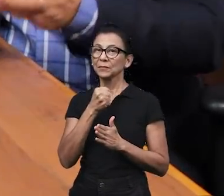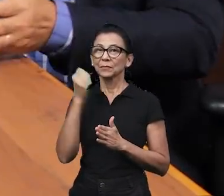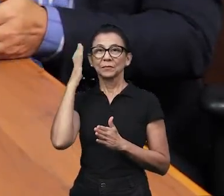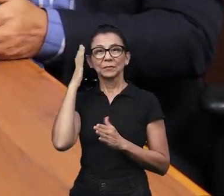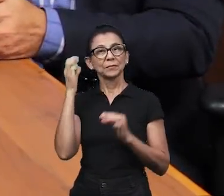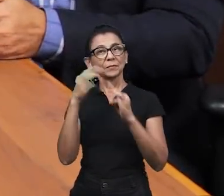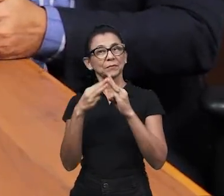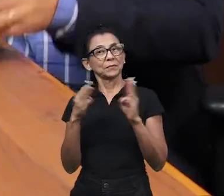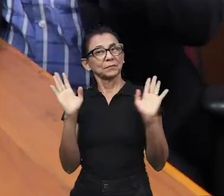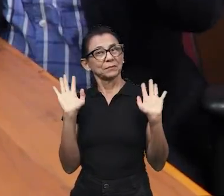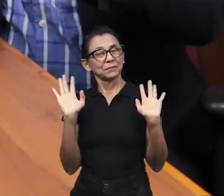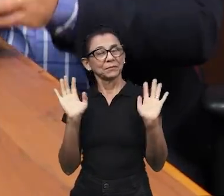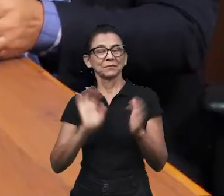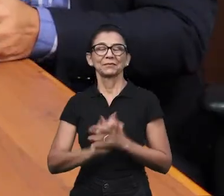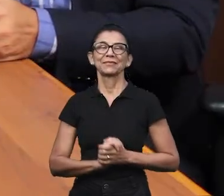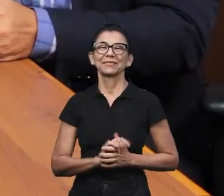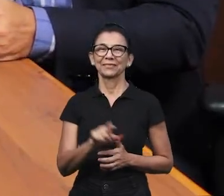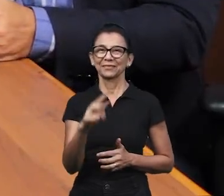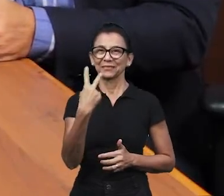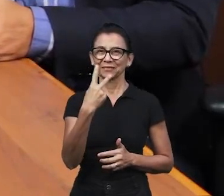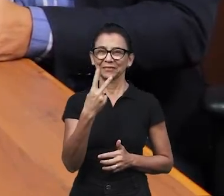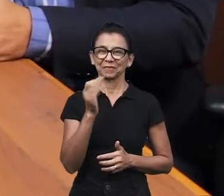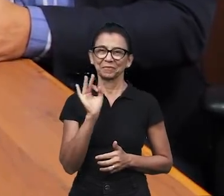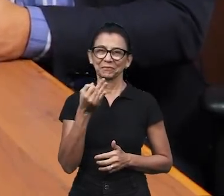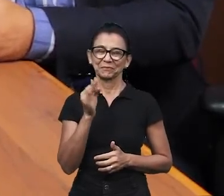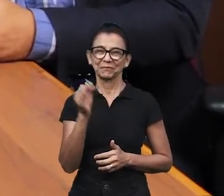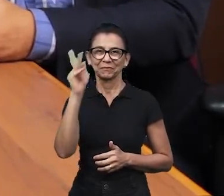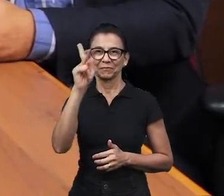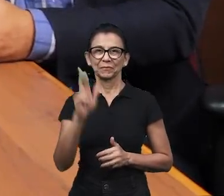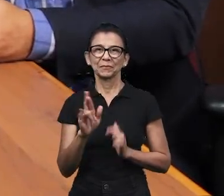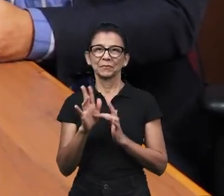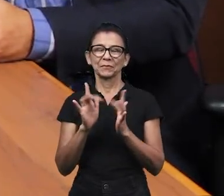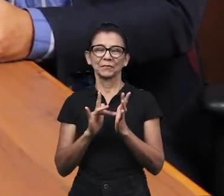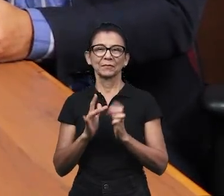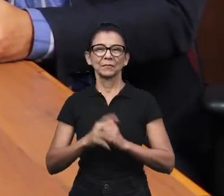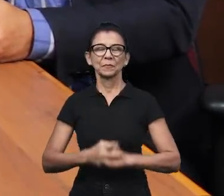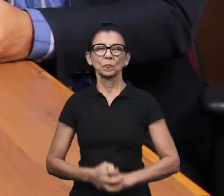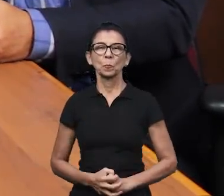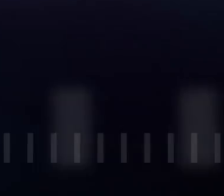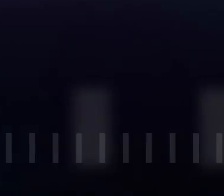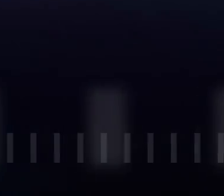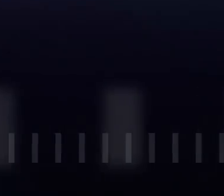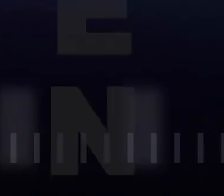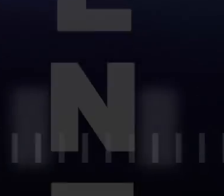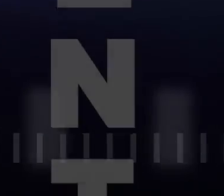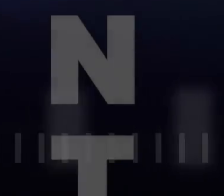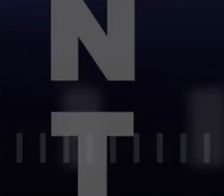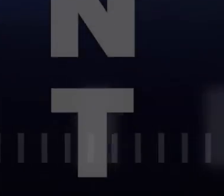rádio. Não sabemos ainda, mas você vai assistir com certeza. A todos a paz do Senhor Jesus.